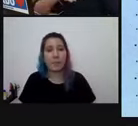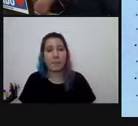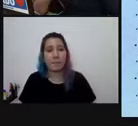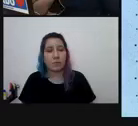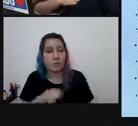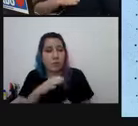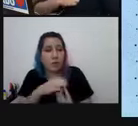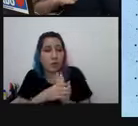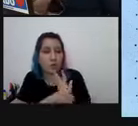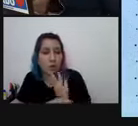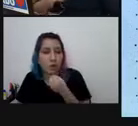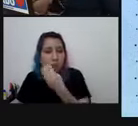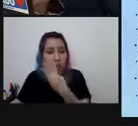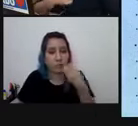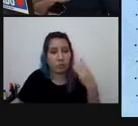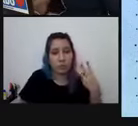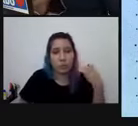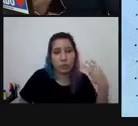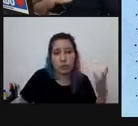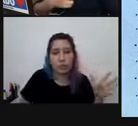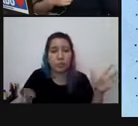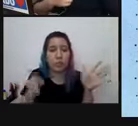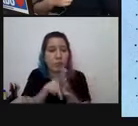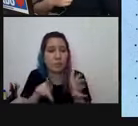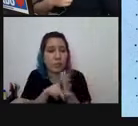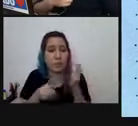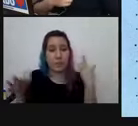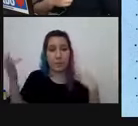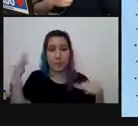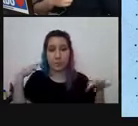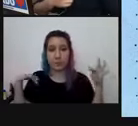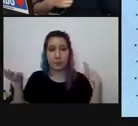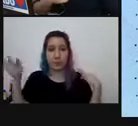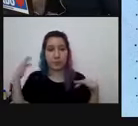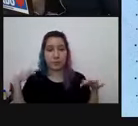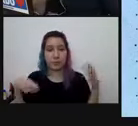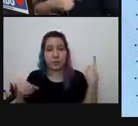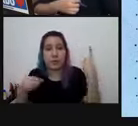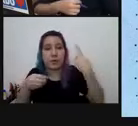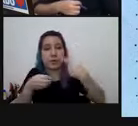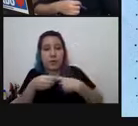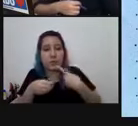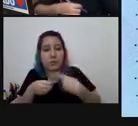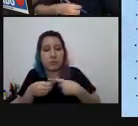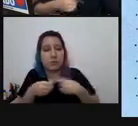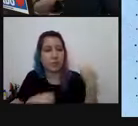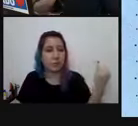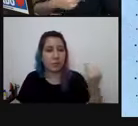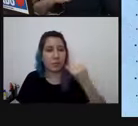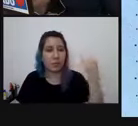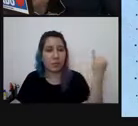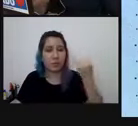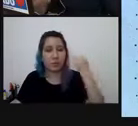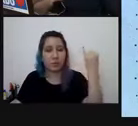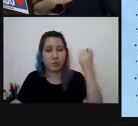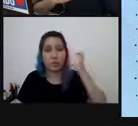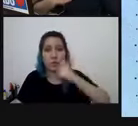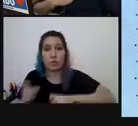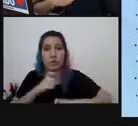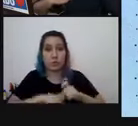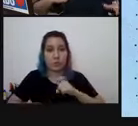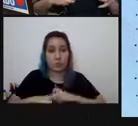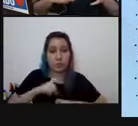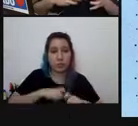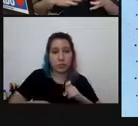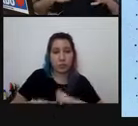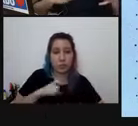um site exclusivo para promoção do turismo na cidade. Isso é fundamental. Desenvolver um projeto